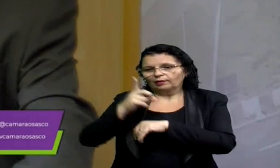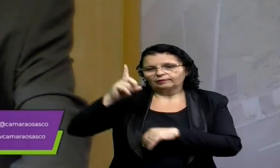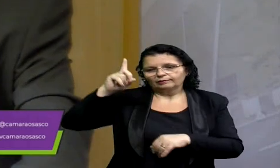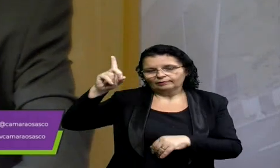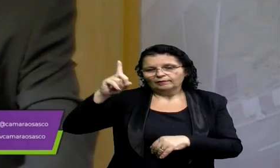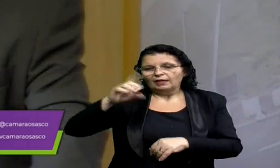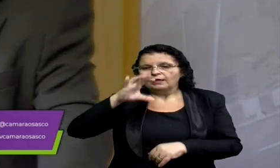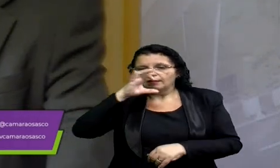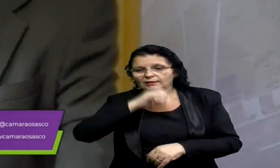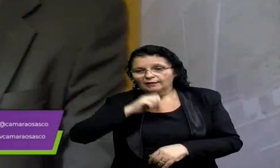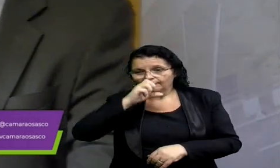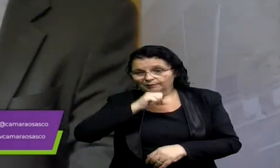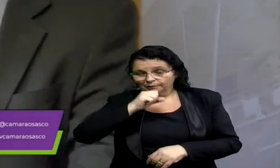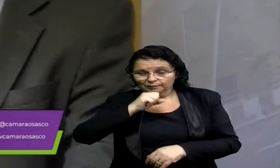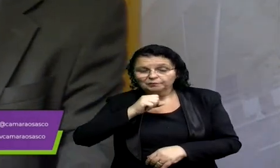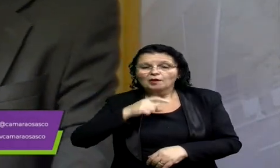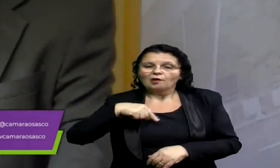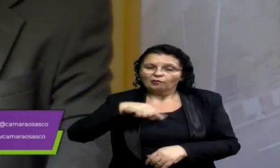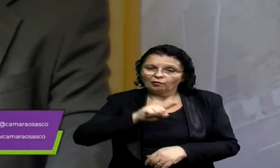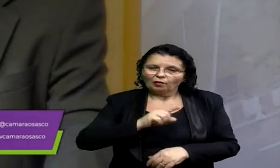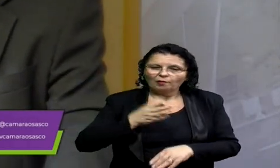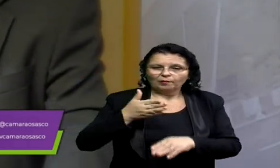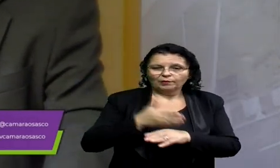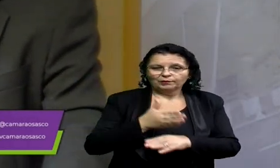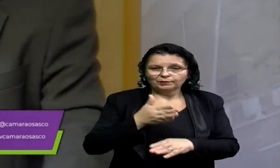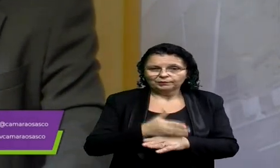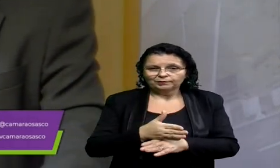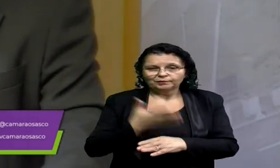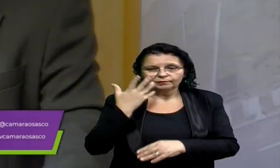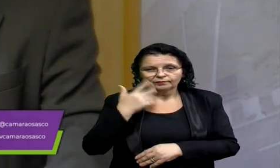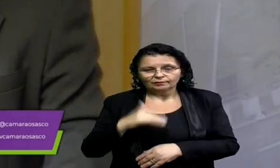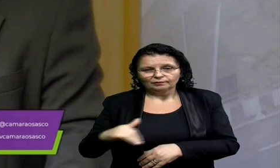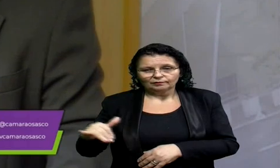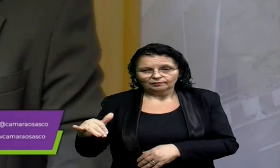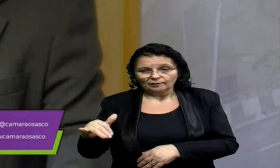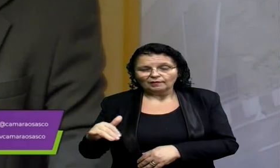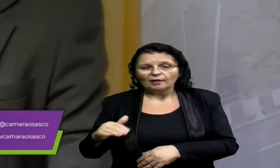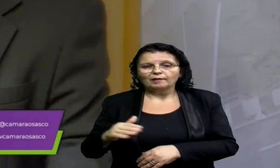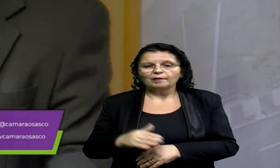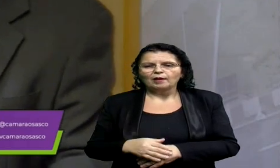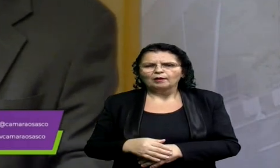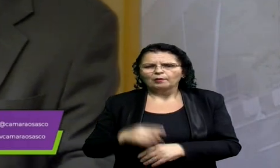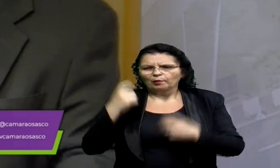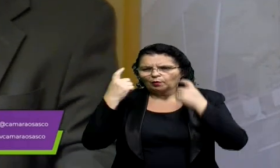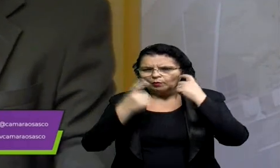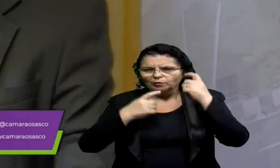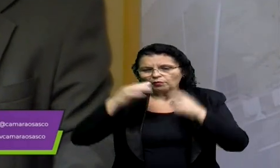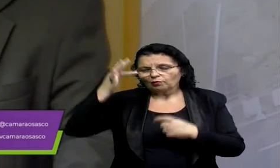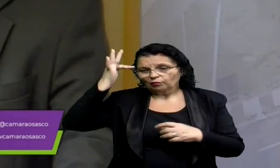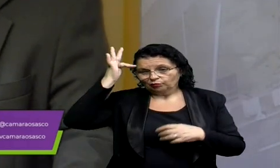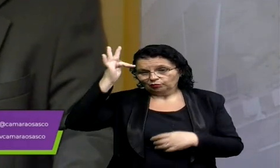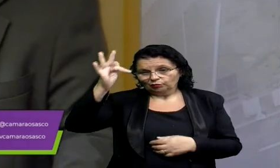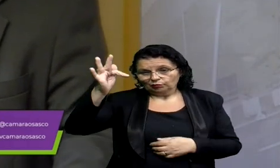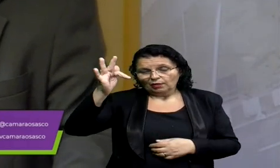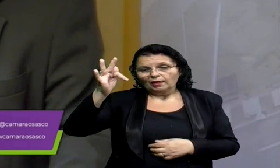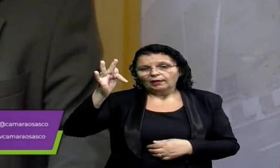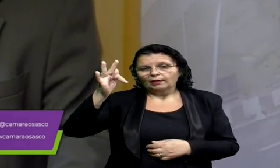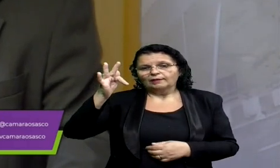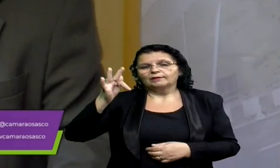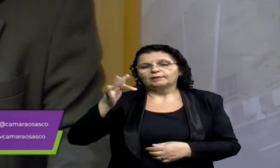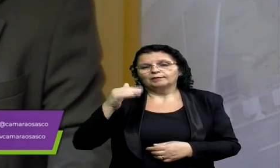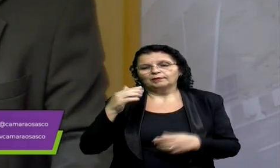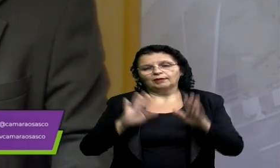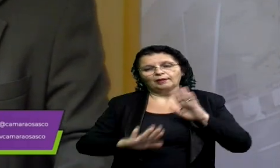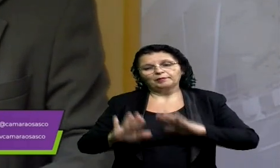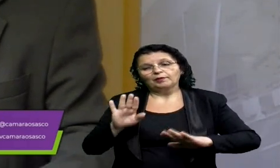aos sábados quando eu posso eu participo eu deixo bem claro para essas crianças lá que elas têm que se preocupar com o futuro e o futuro delas eh